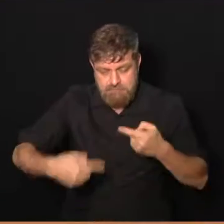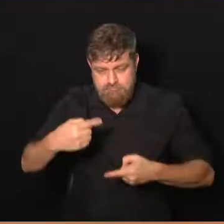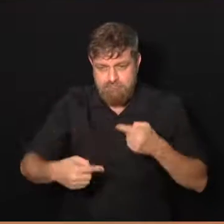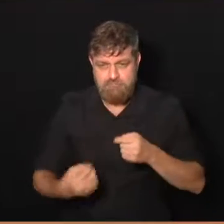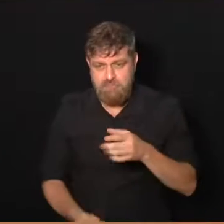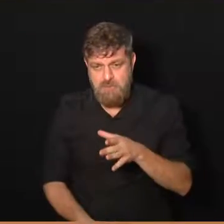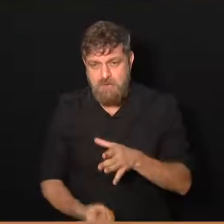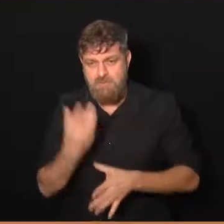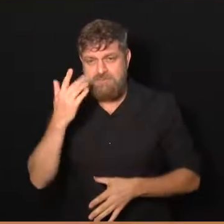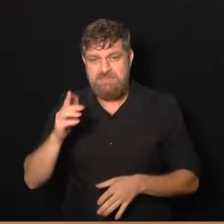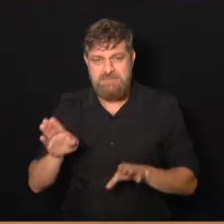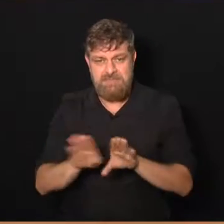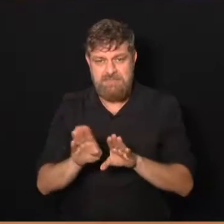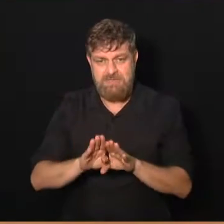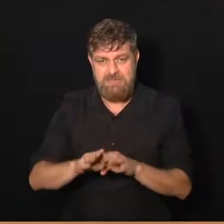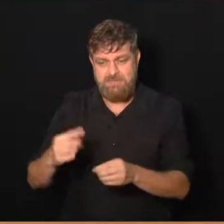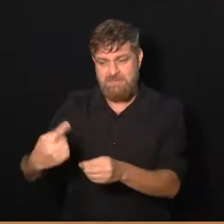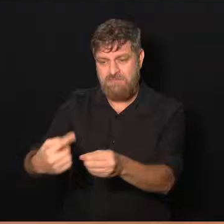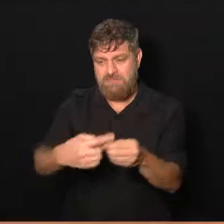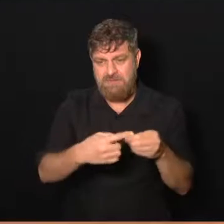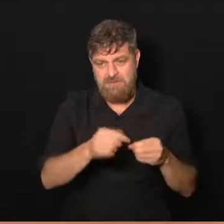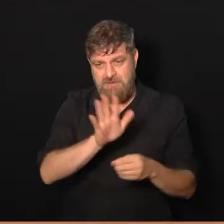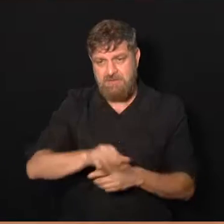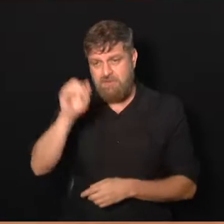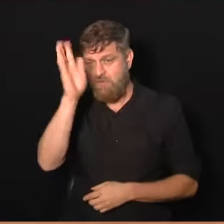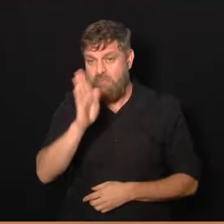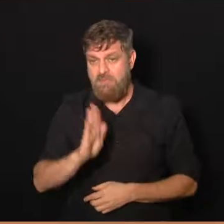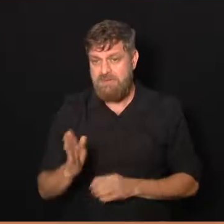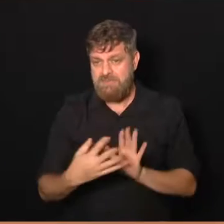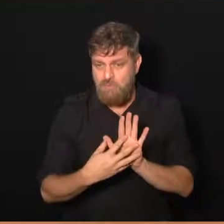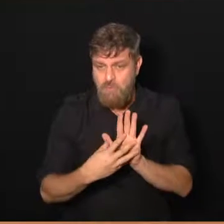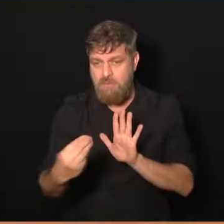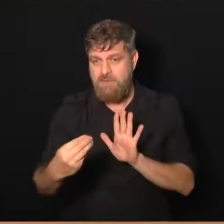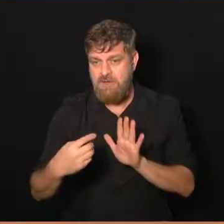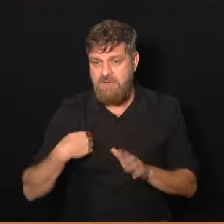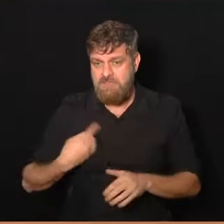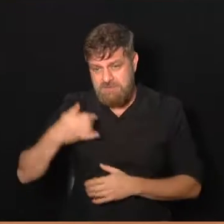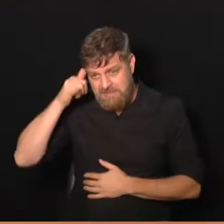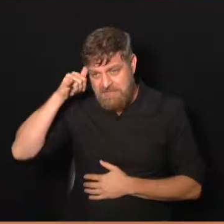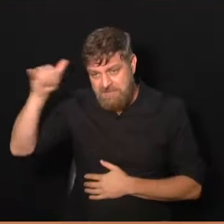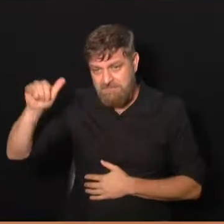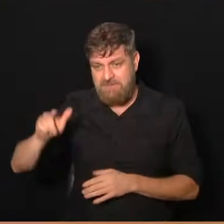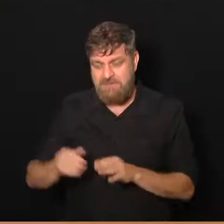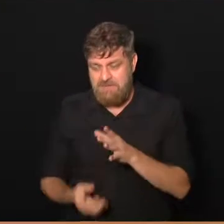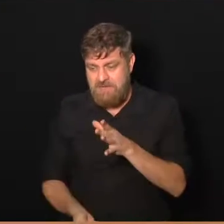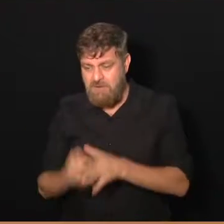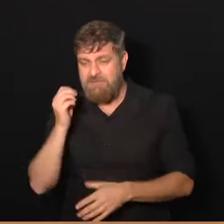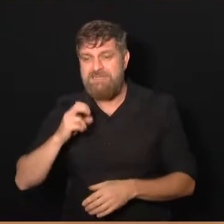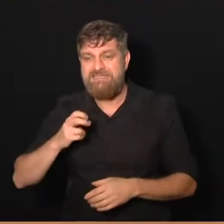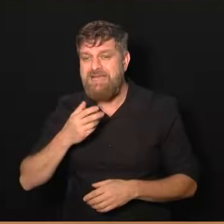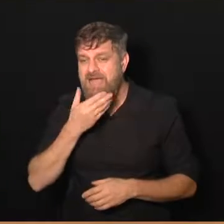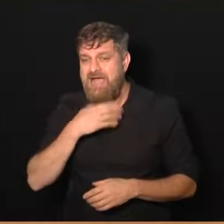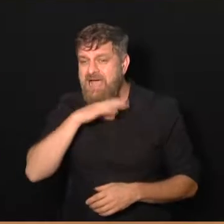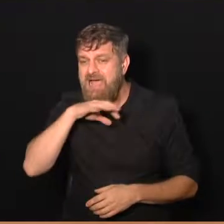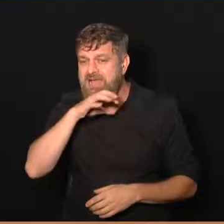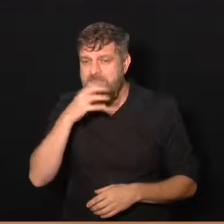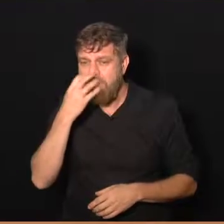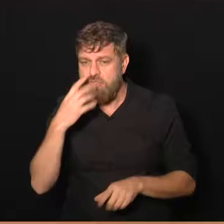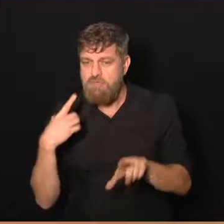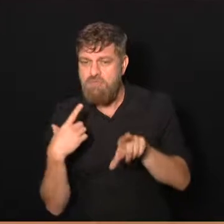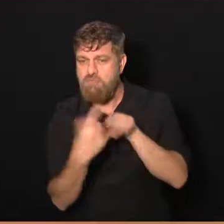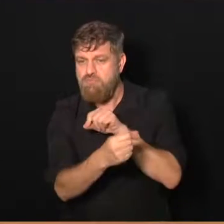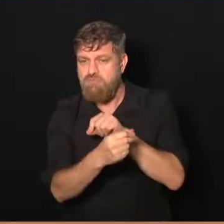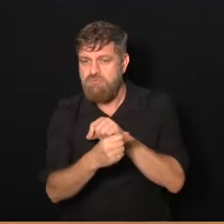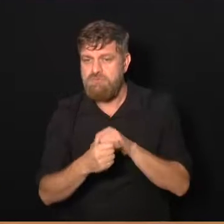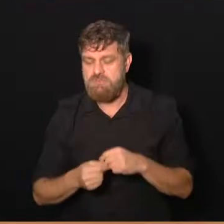exemplo para outros municípios brasileiros, gente, para a gente evitar que aconteça em outros cantos, né? Então é nesse sentido que eu gostaria